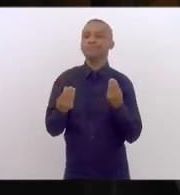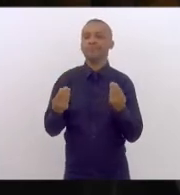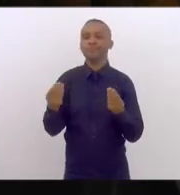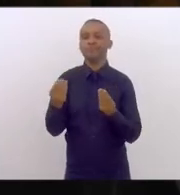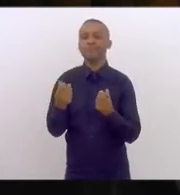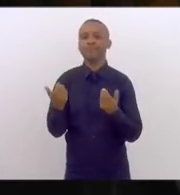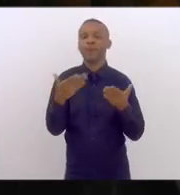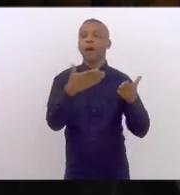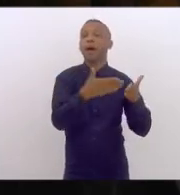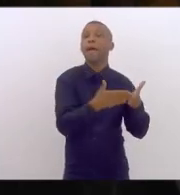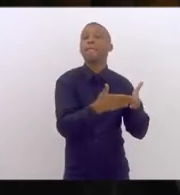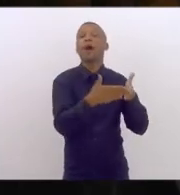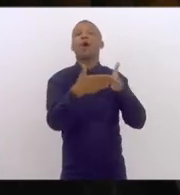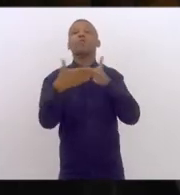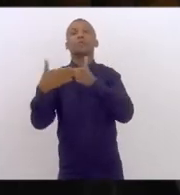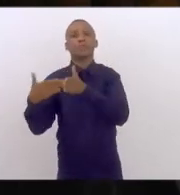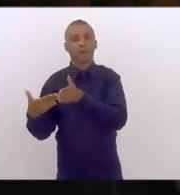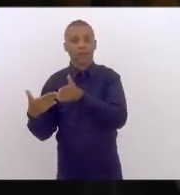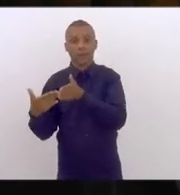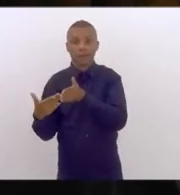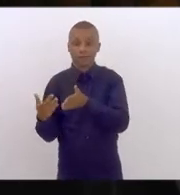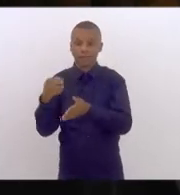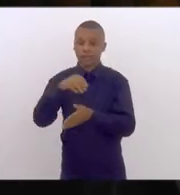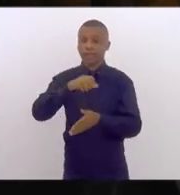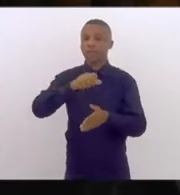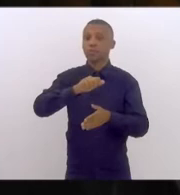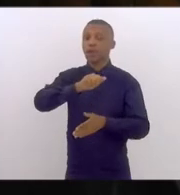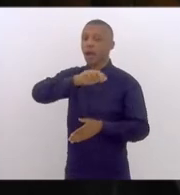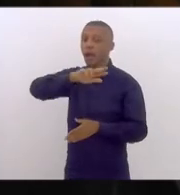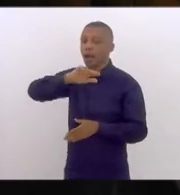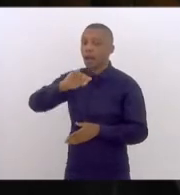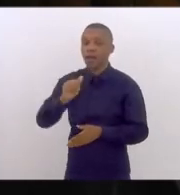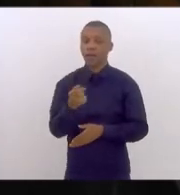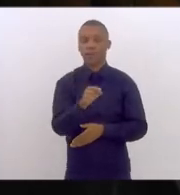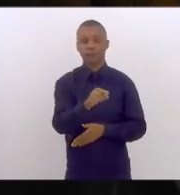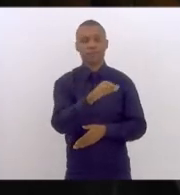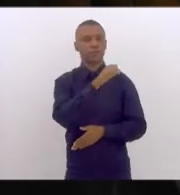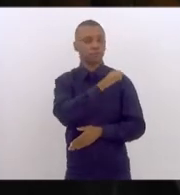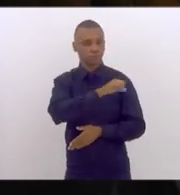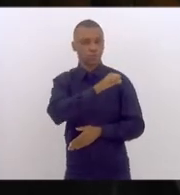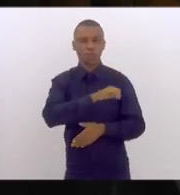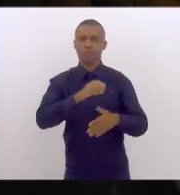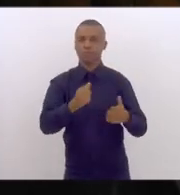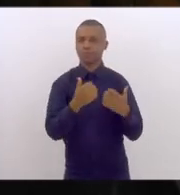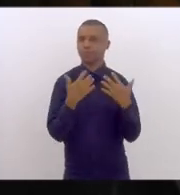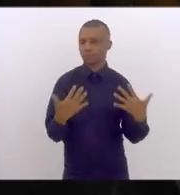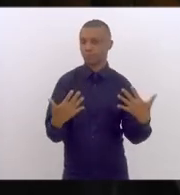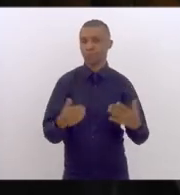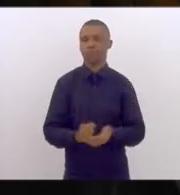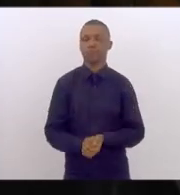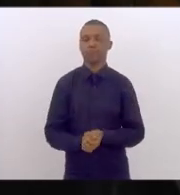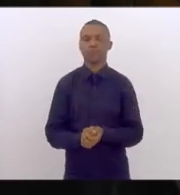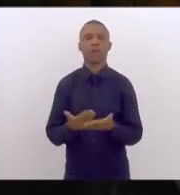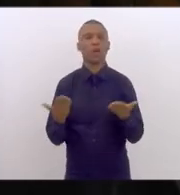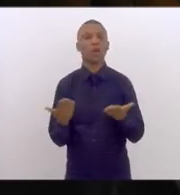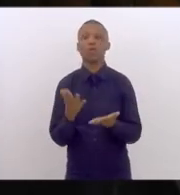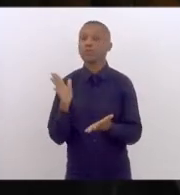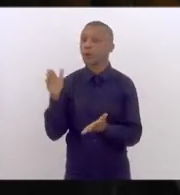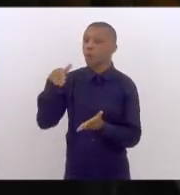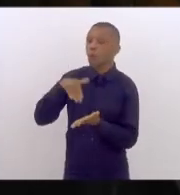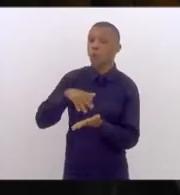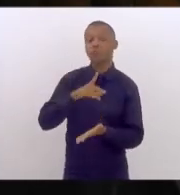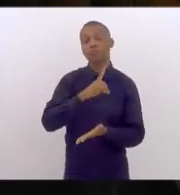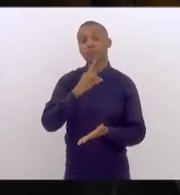me ausentar do nosso Parlamento Fluminense e como hoje é o último dia Queria que